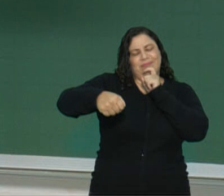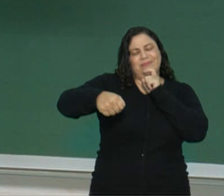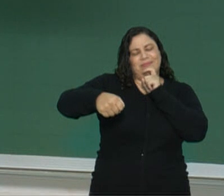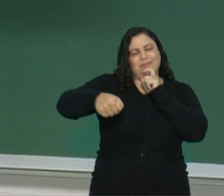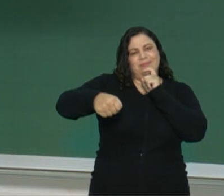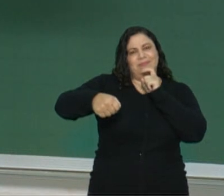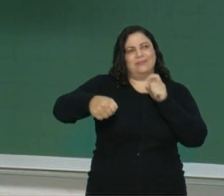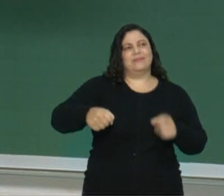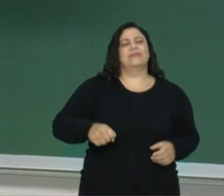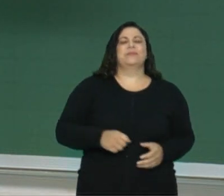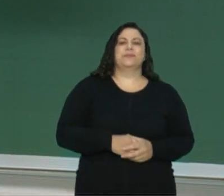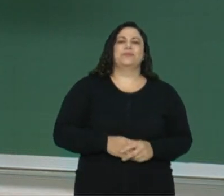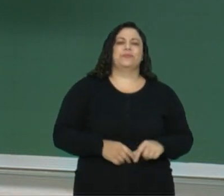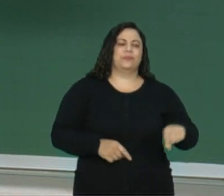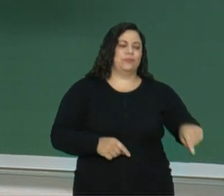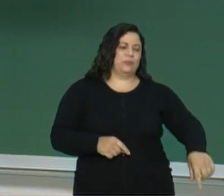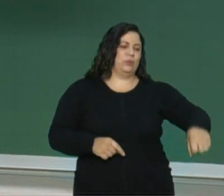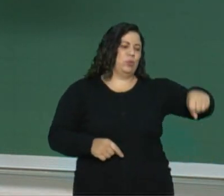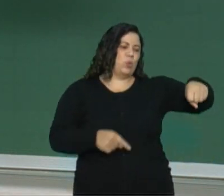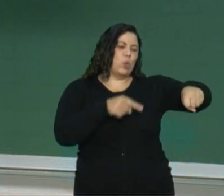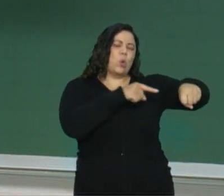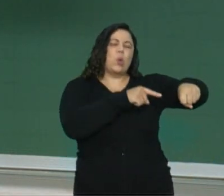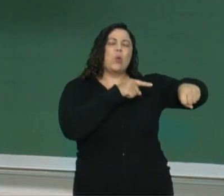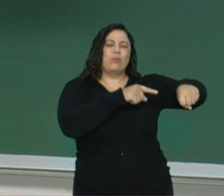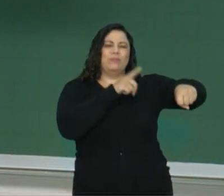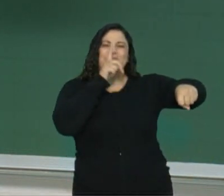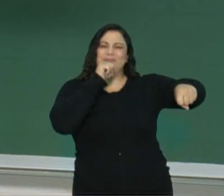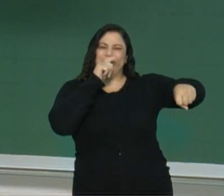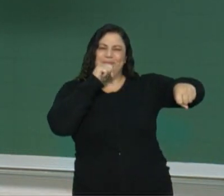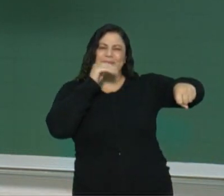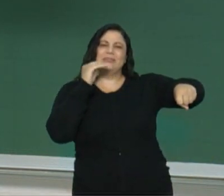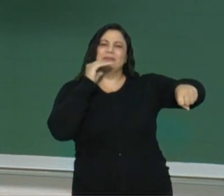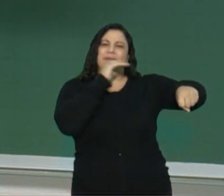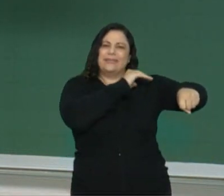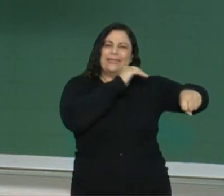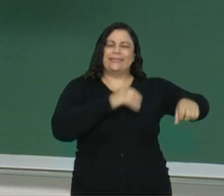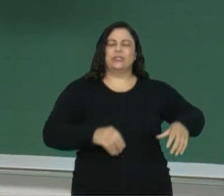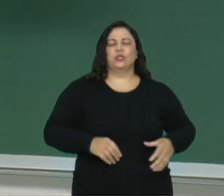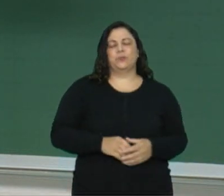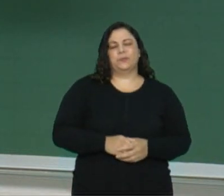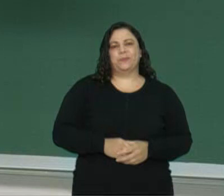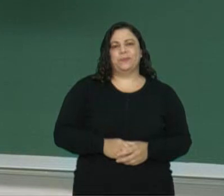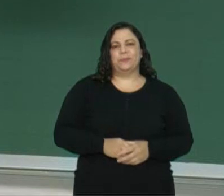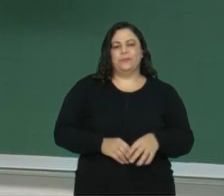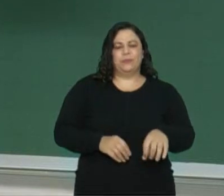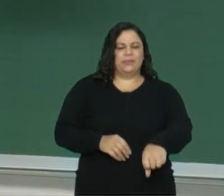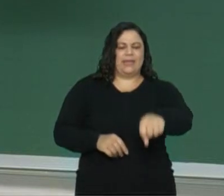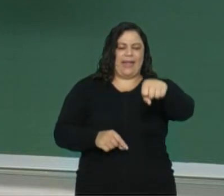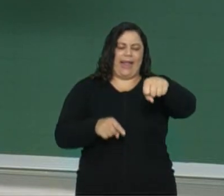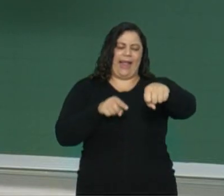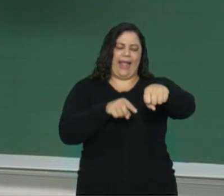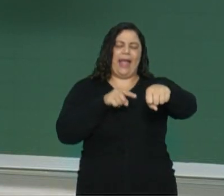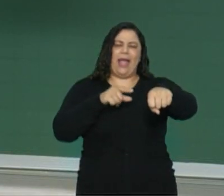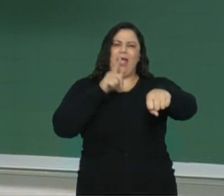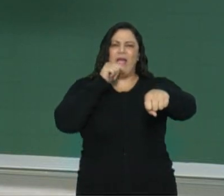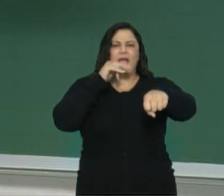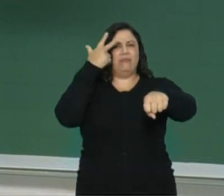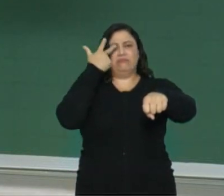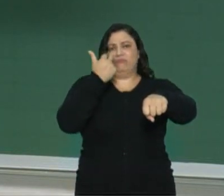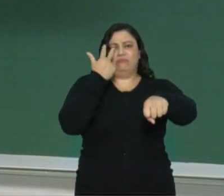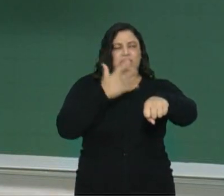no outro um balde de água quente e no meio uma água normal, vinda da